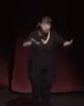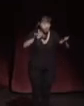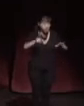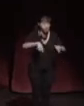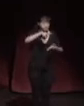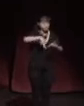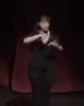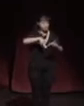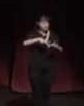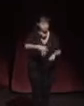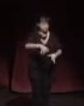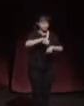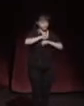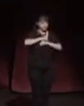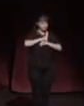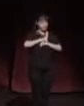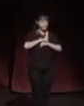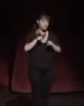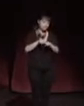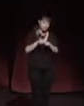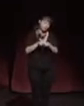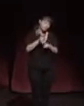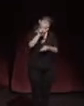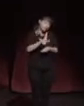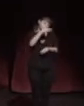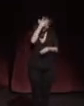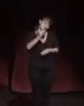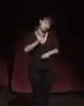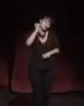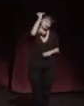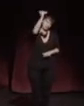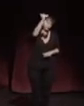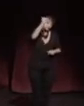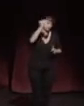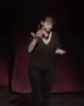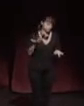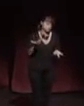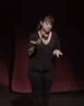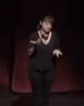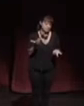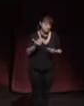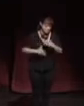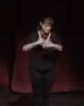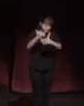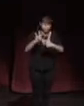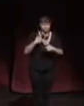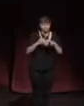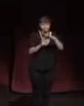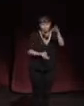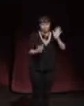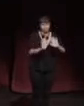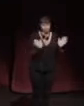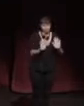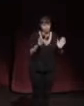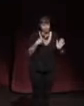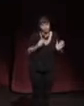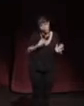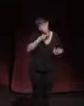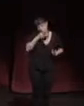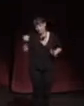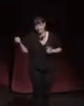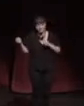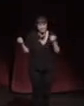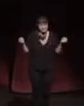do sujeito. Eu não vou me alongar, eu vou passar a palavra para nossas convidadas.